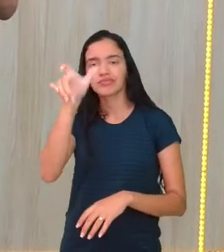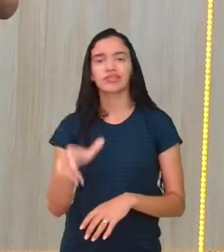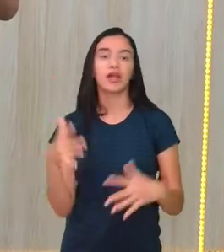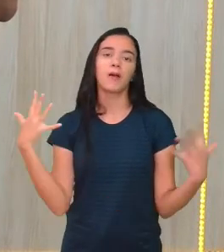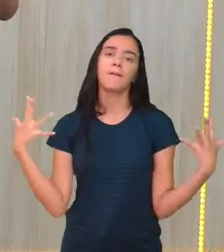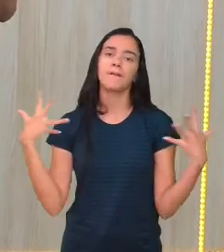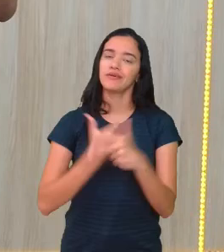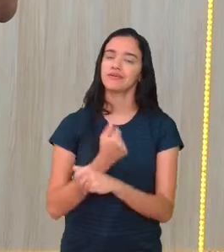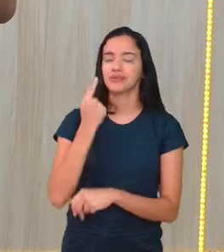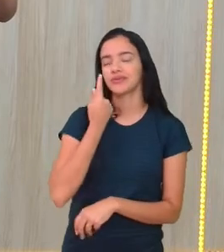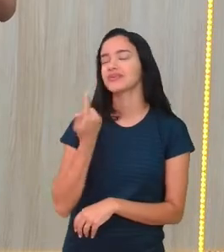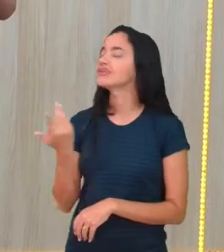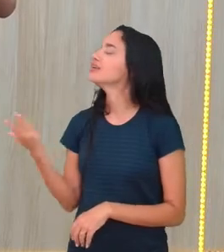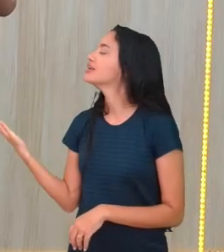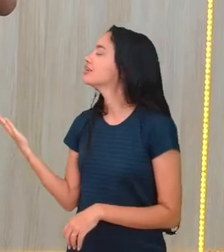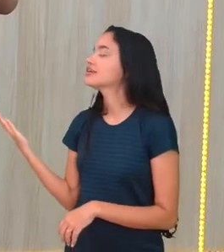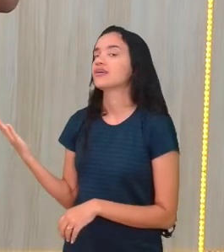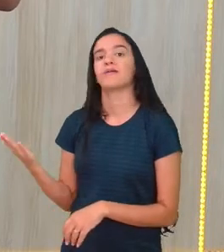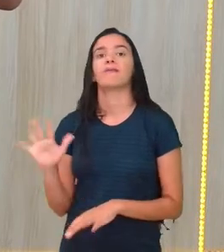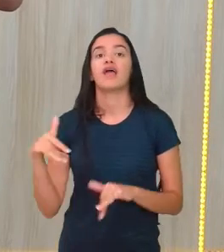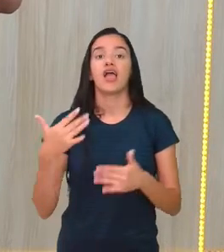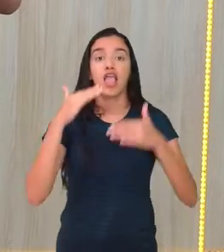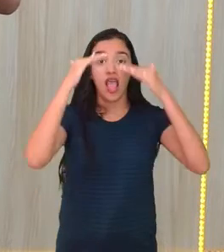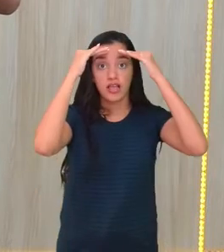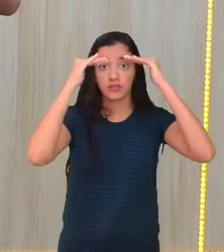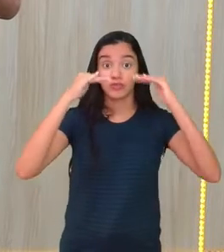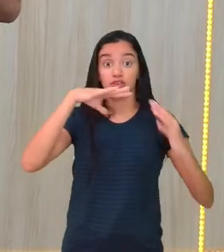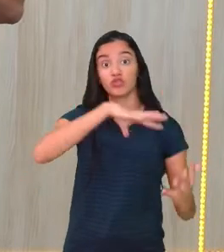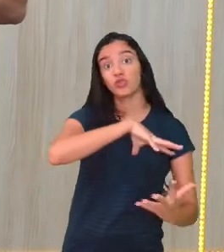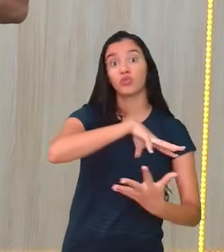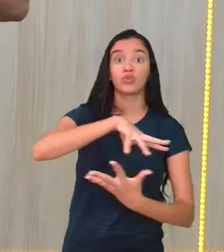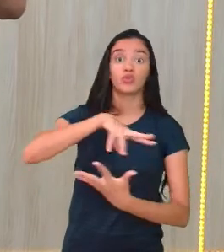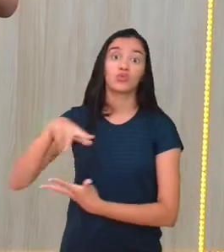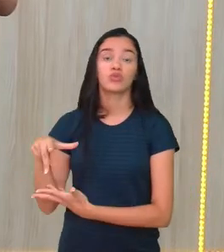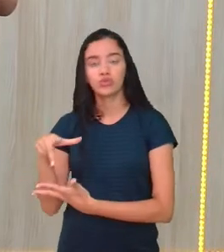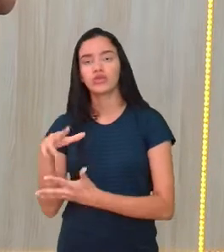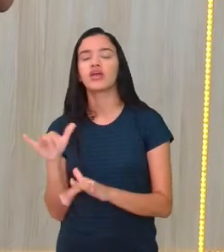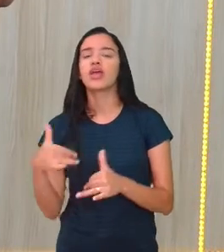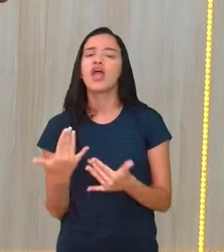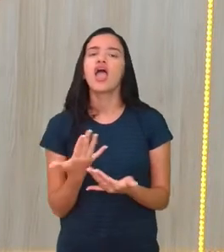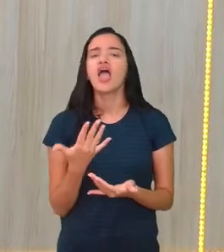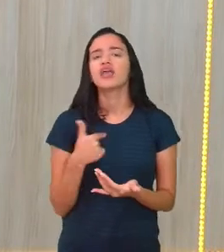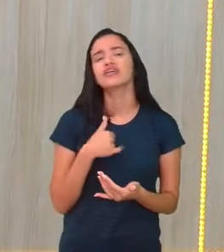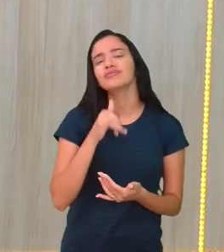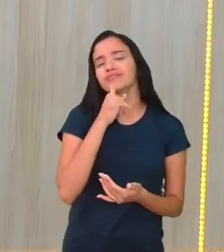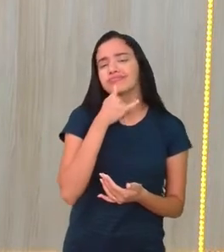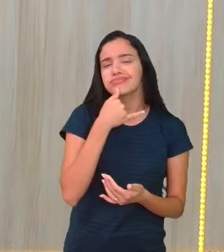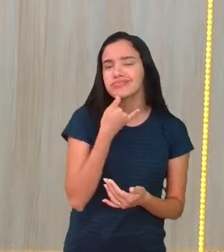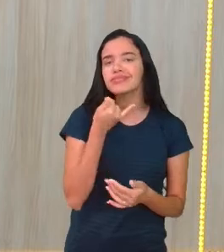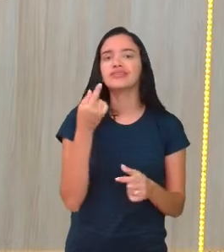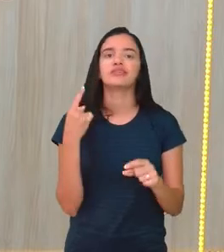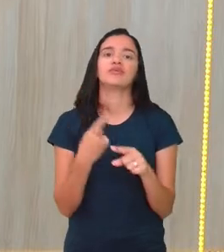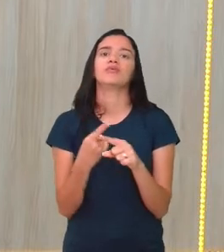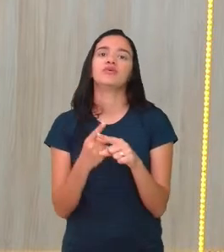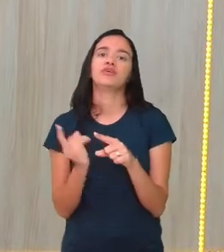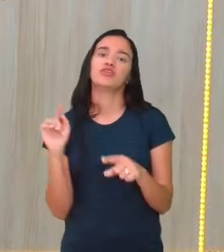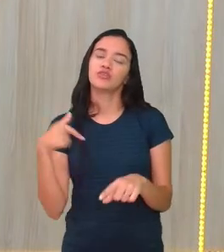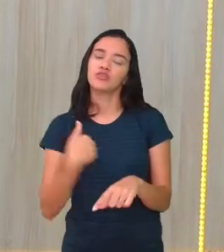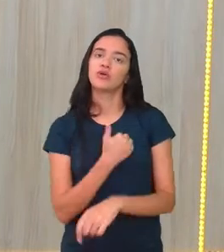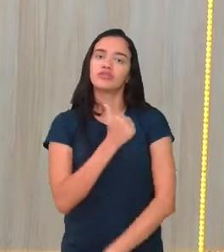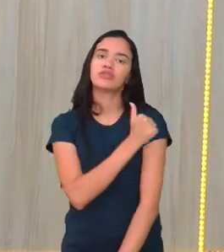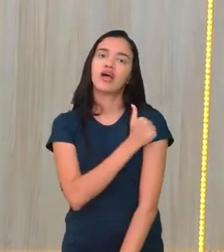E o Gil, ele é um dos artistas mais respeitados no mundo. E eu fico, às vezes, muito triste, gente, porque os nossos alunos